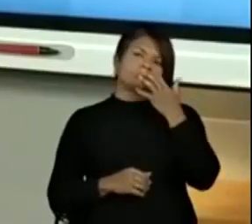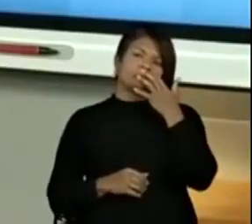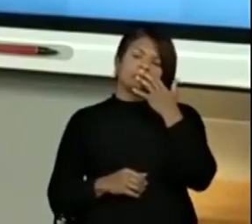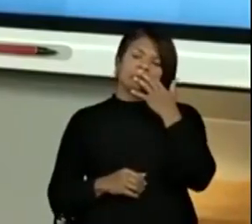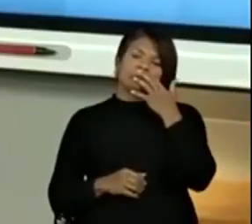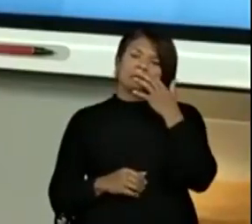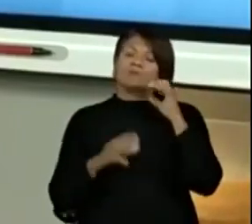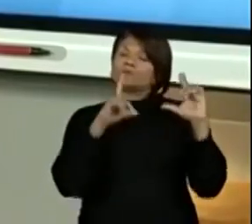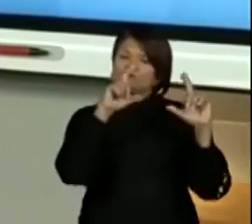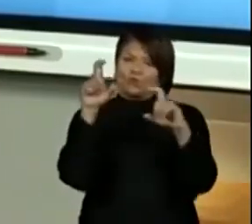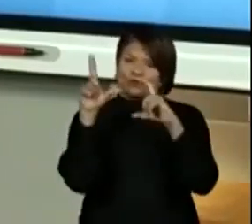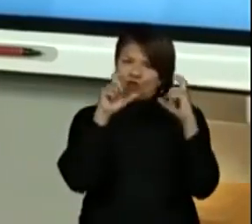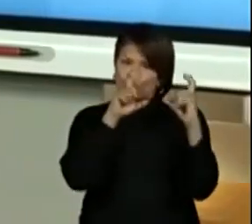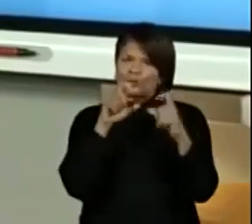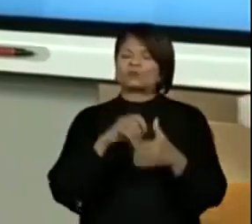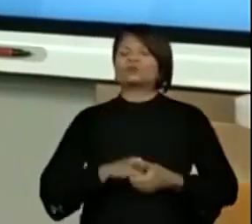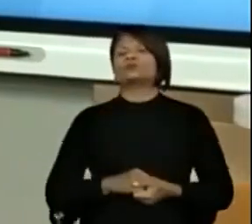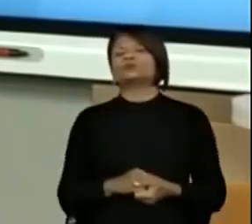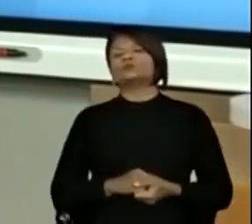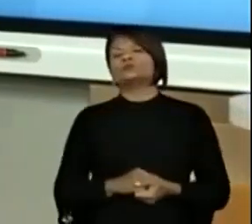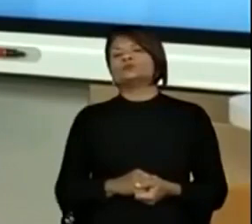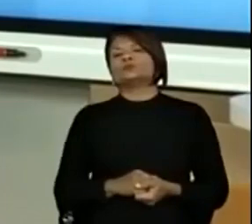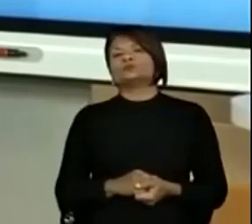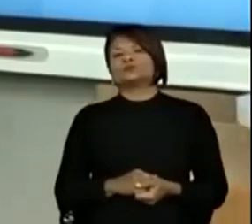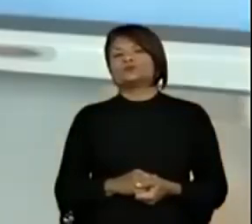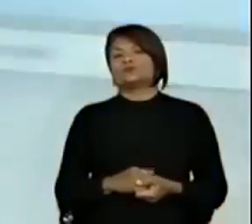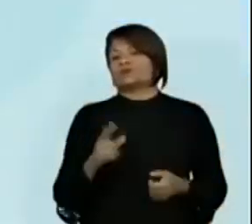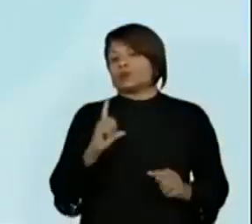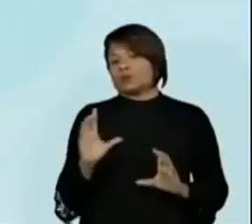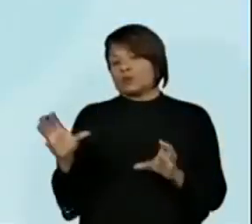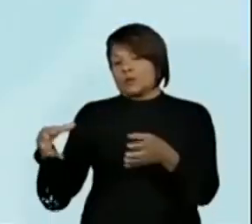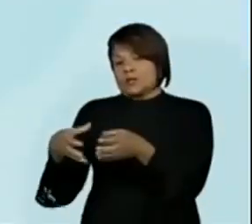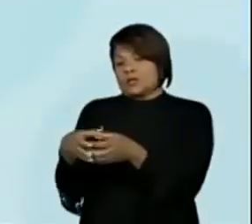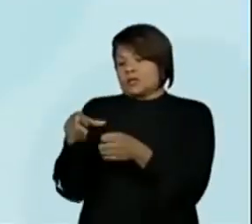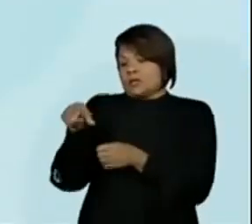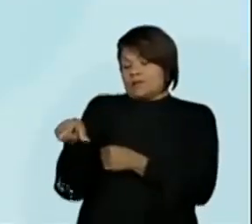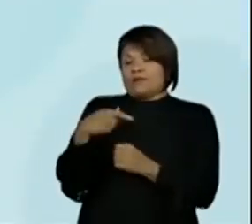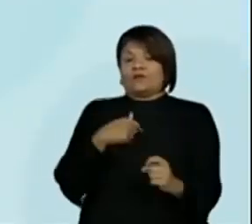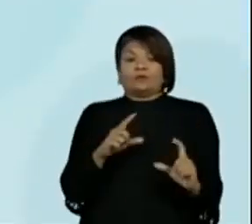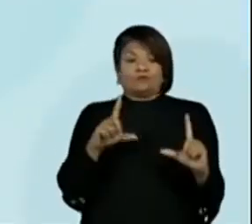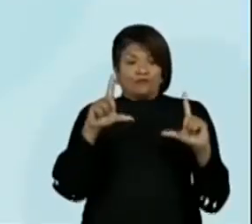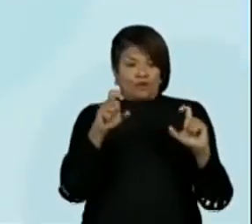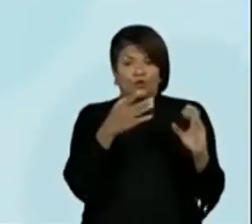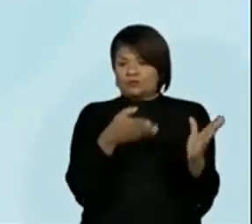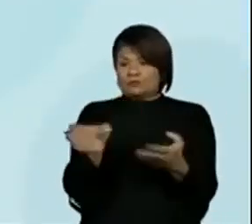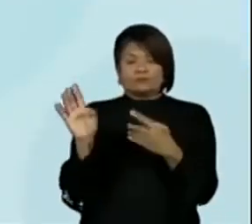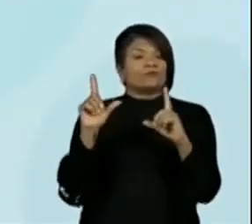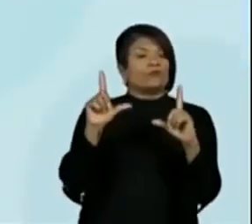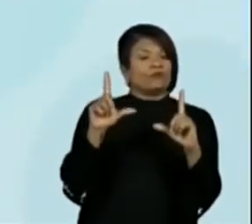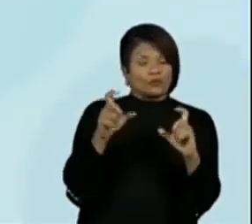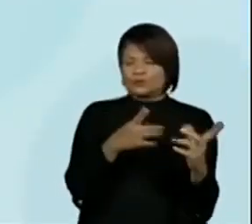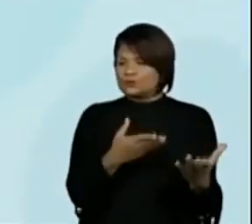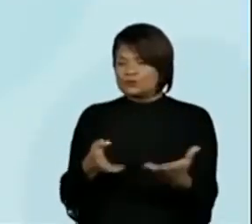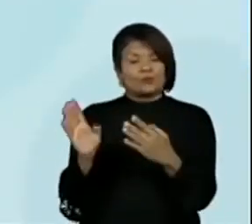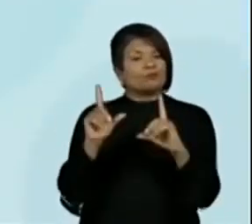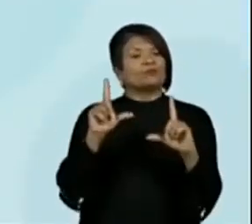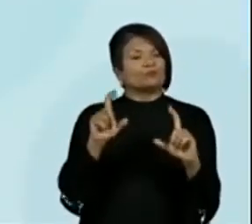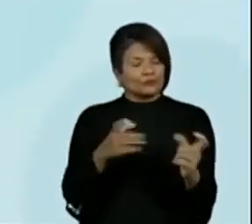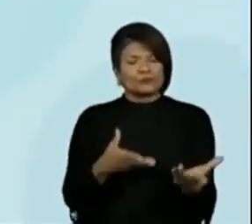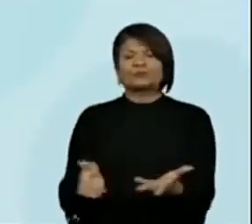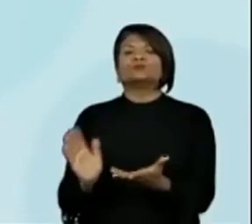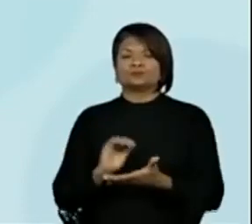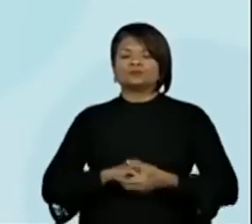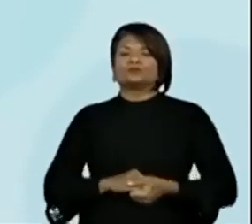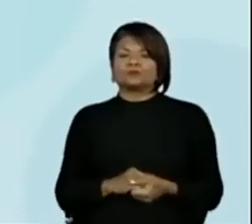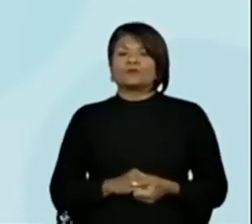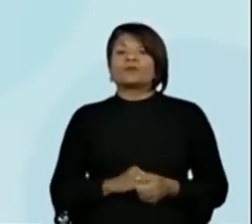ok? Fotos. Então, vai ter uma equipe lá, vai tirar foto, você vai levar, ok? Fizemos